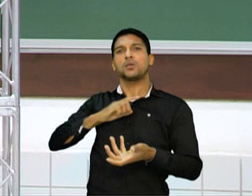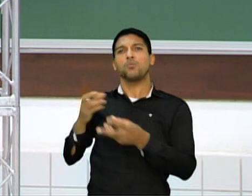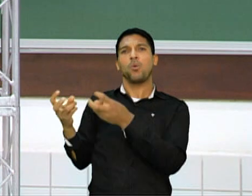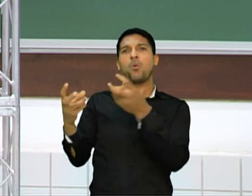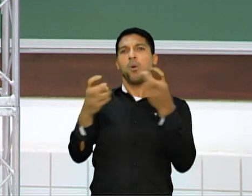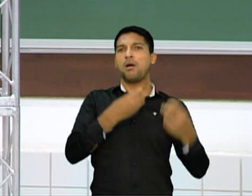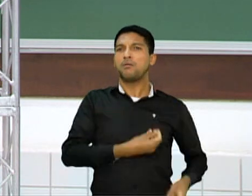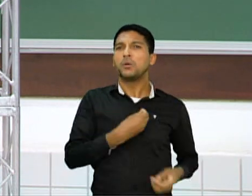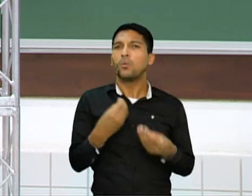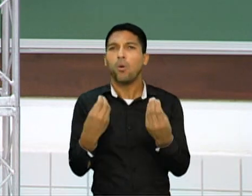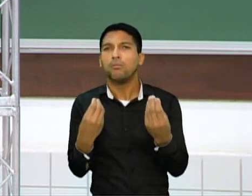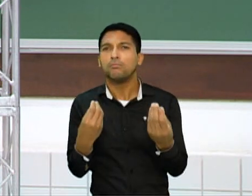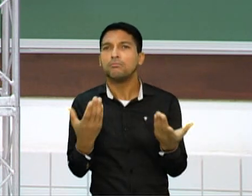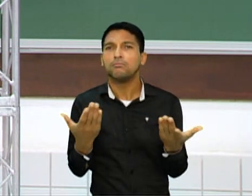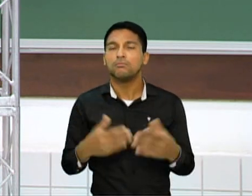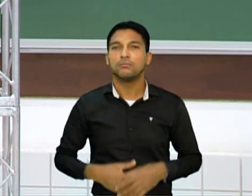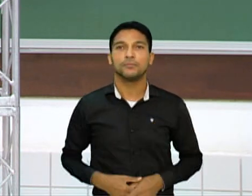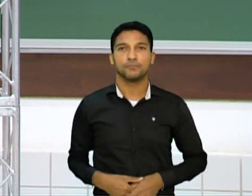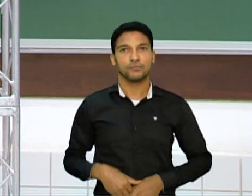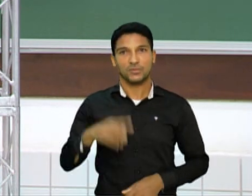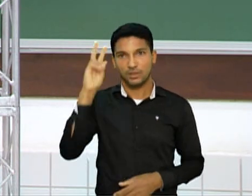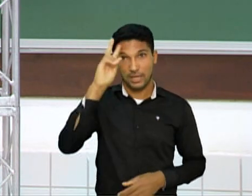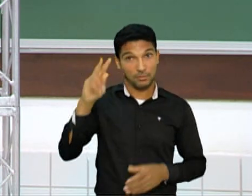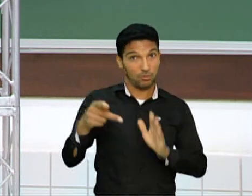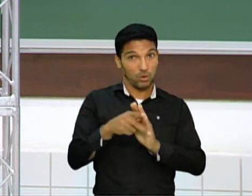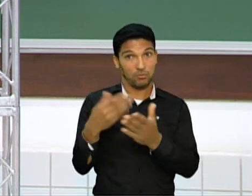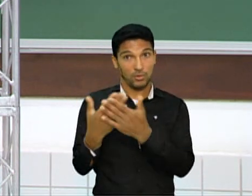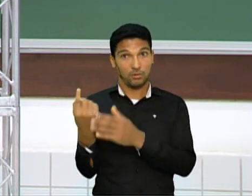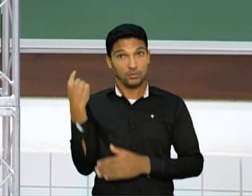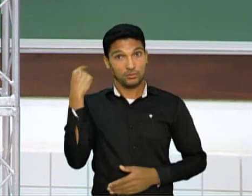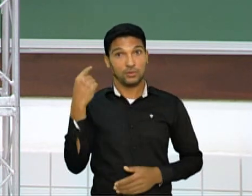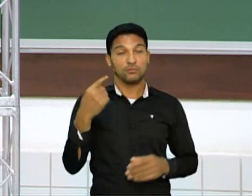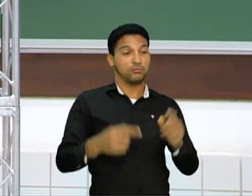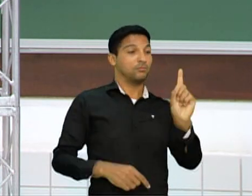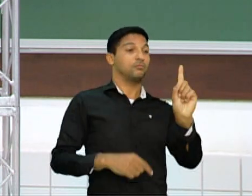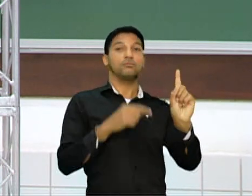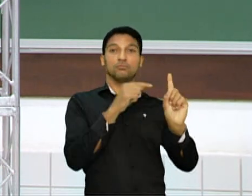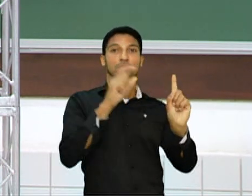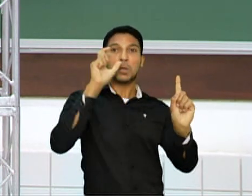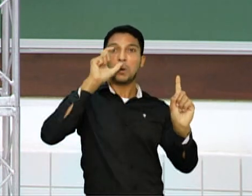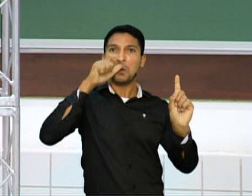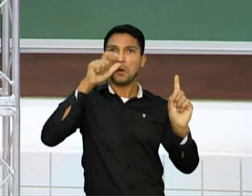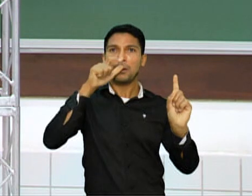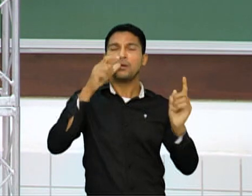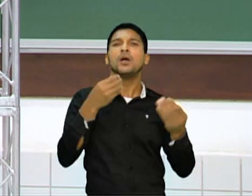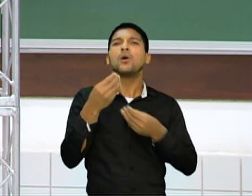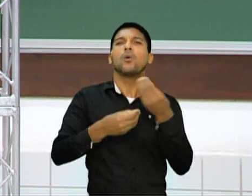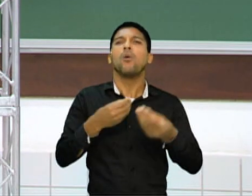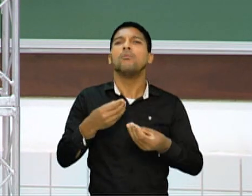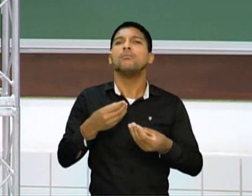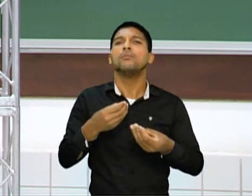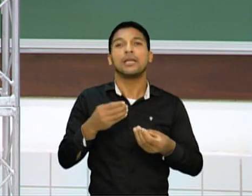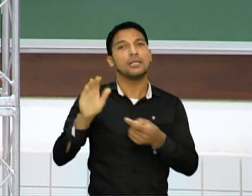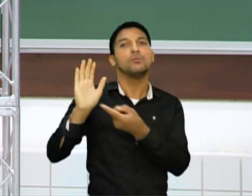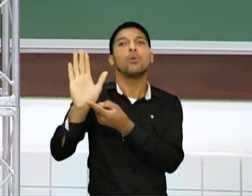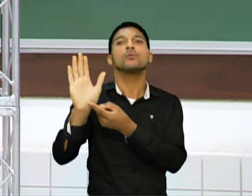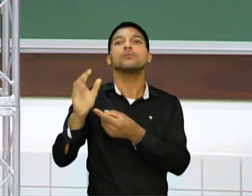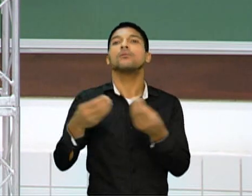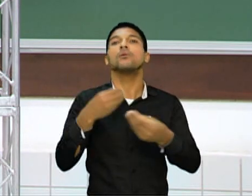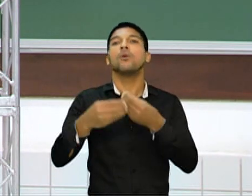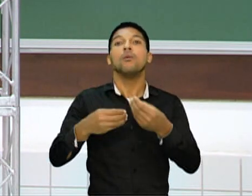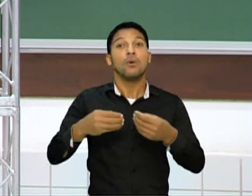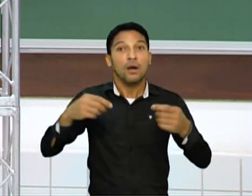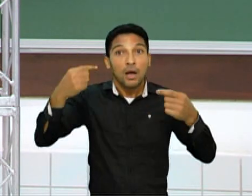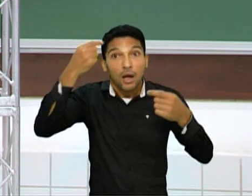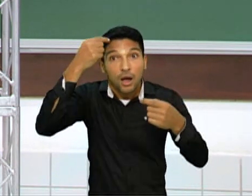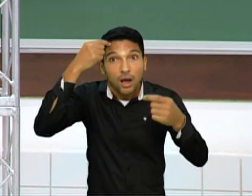Descartes. Como garantir que as coisas são claras e distintas à mente? Elas existem. E agora nós vamos